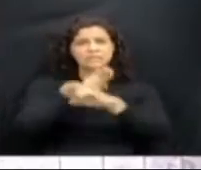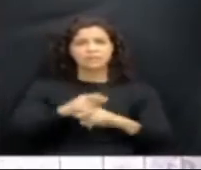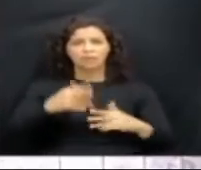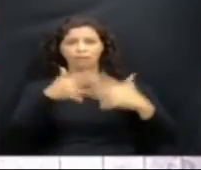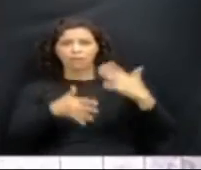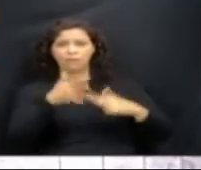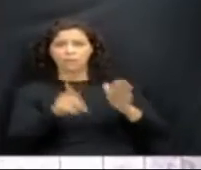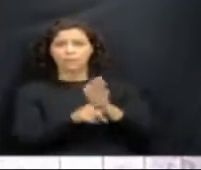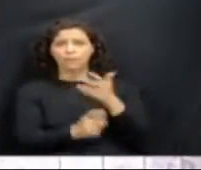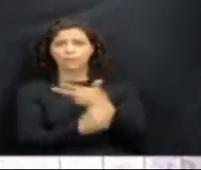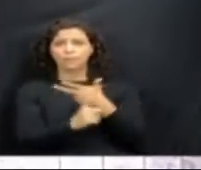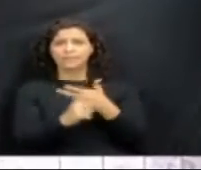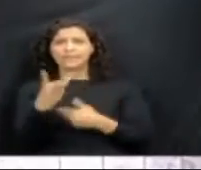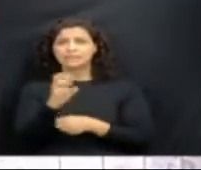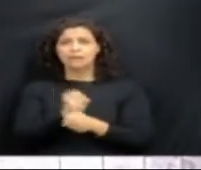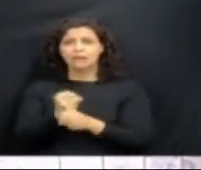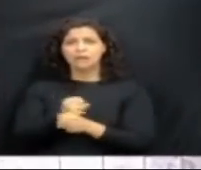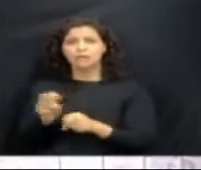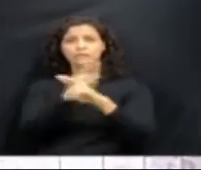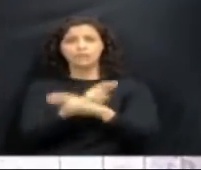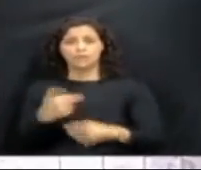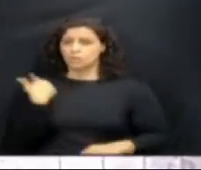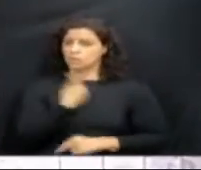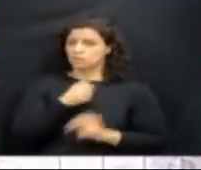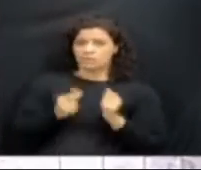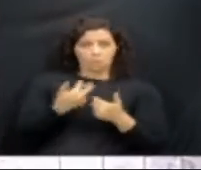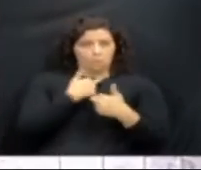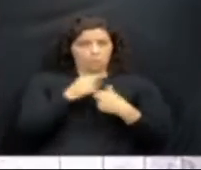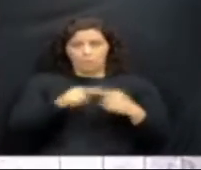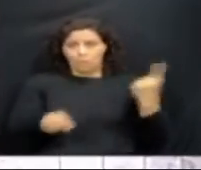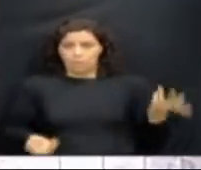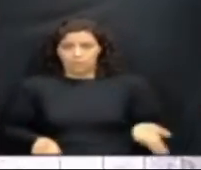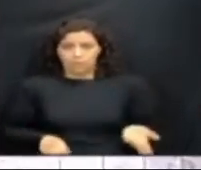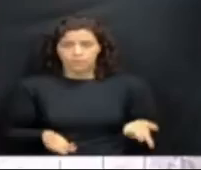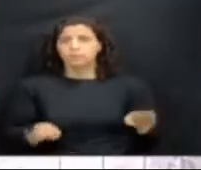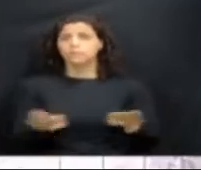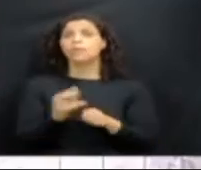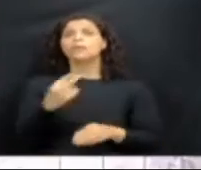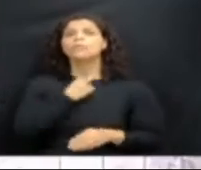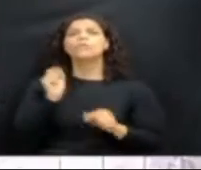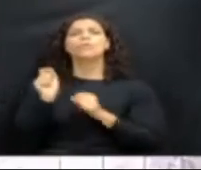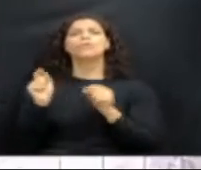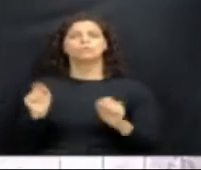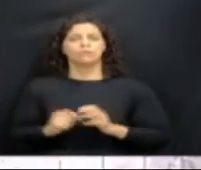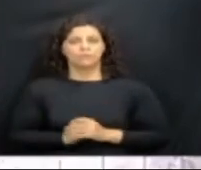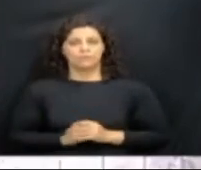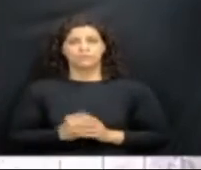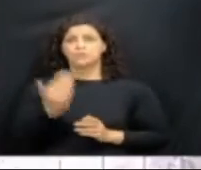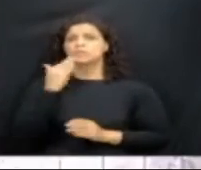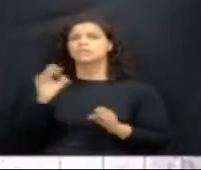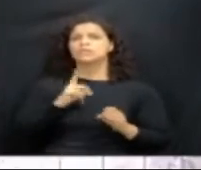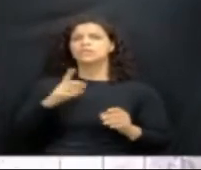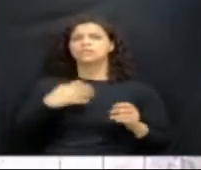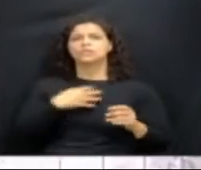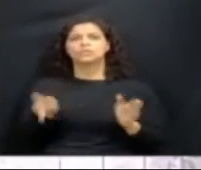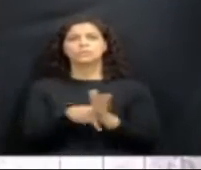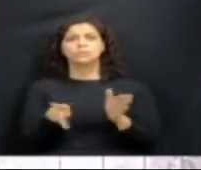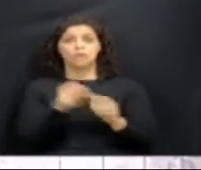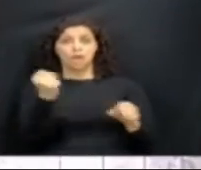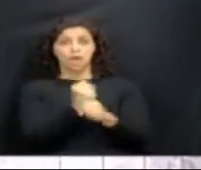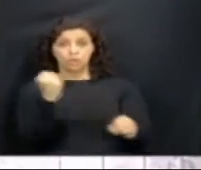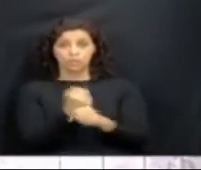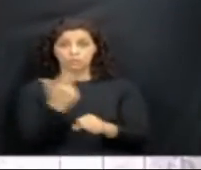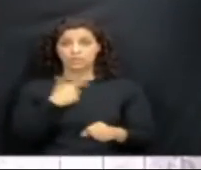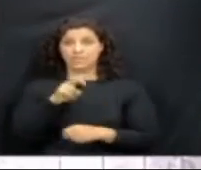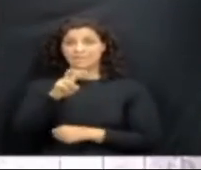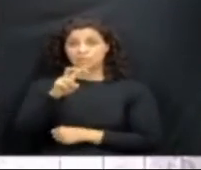a delegação de 30 anos. Mas não pode. Não pode também exigir, se condicionar, que as obras sejam